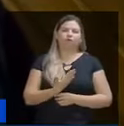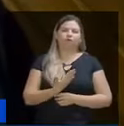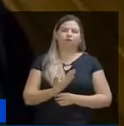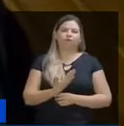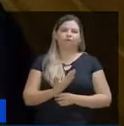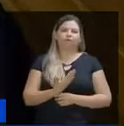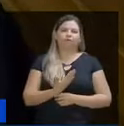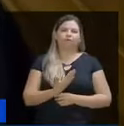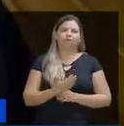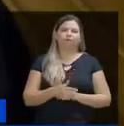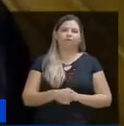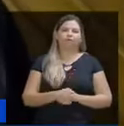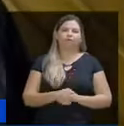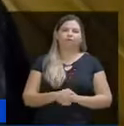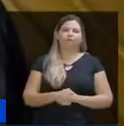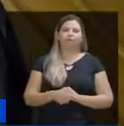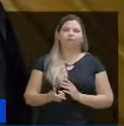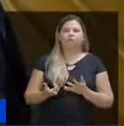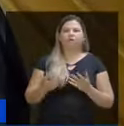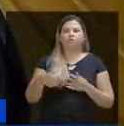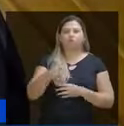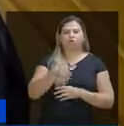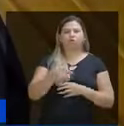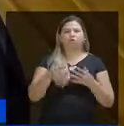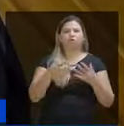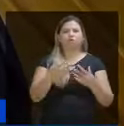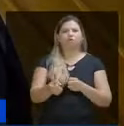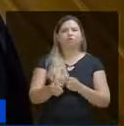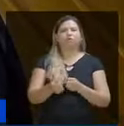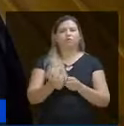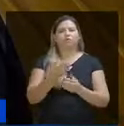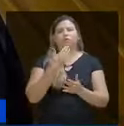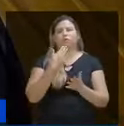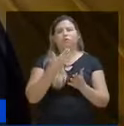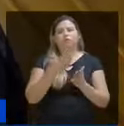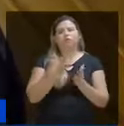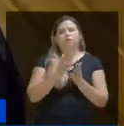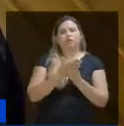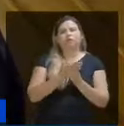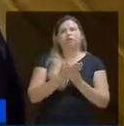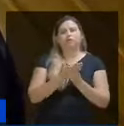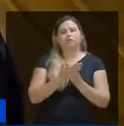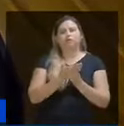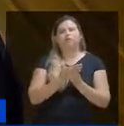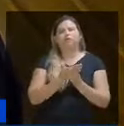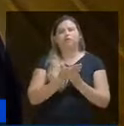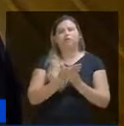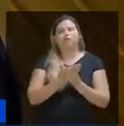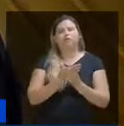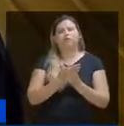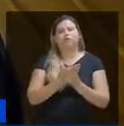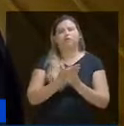requeremos o provimento do presente recurso